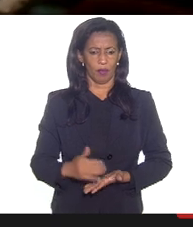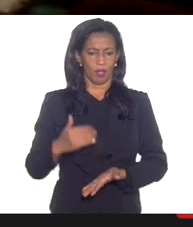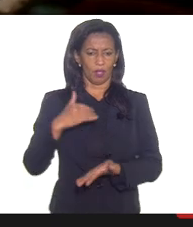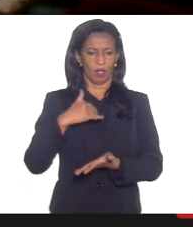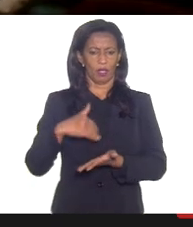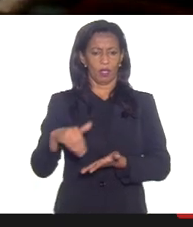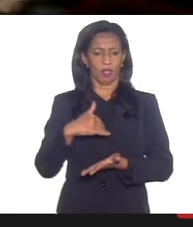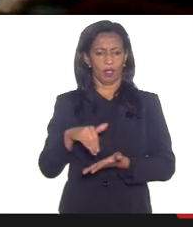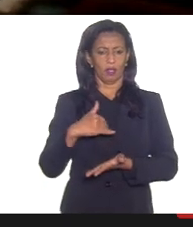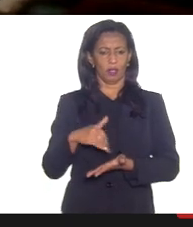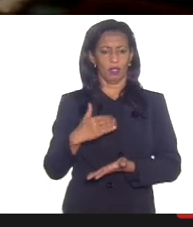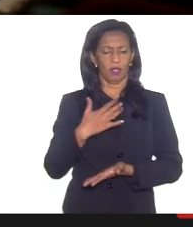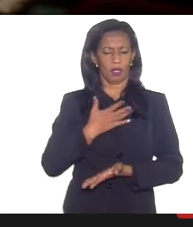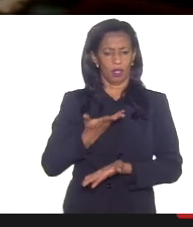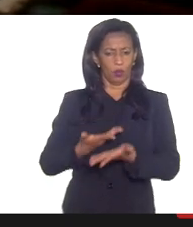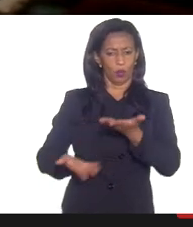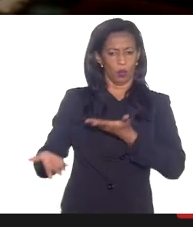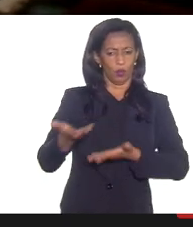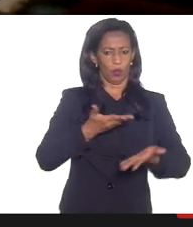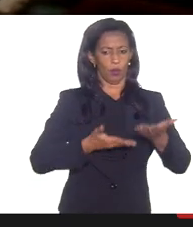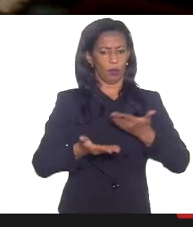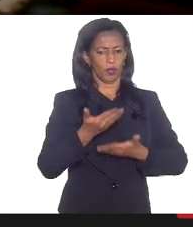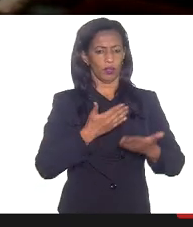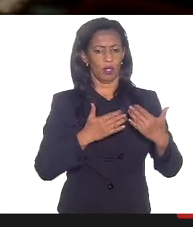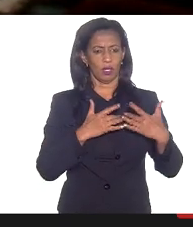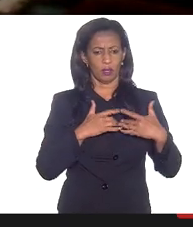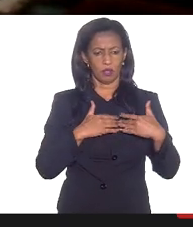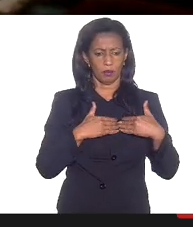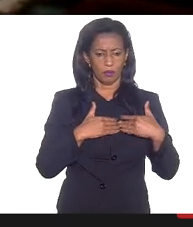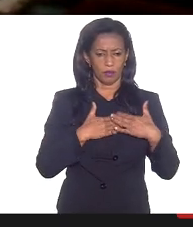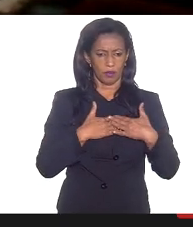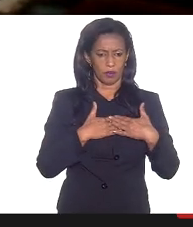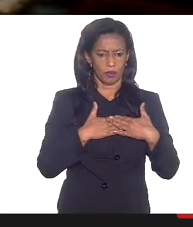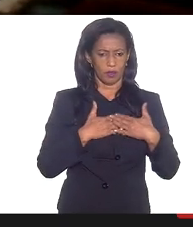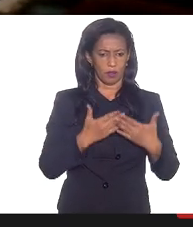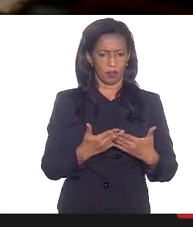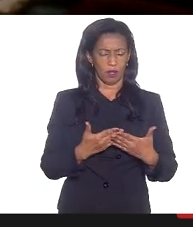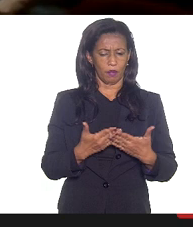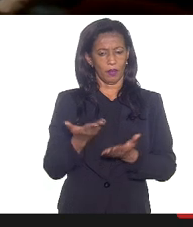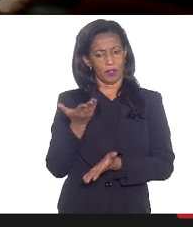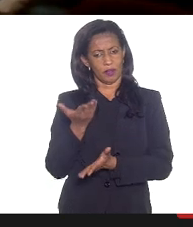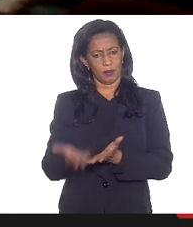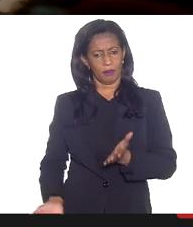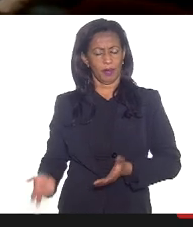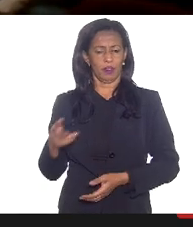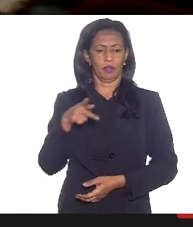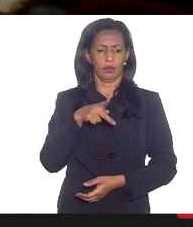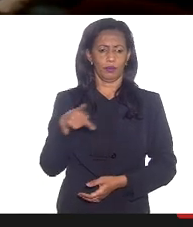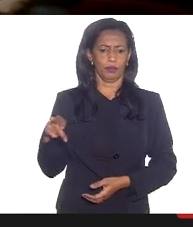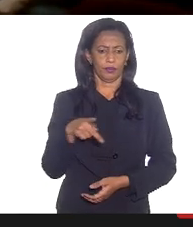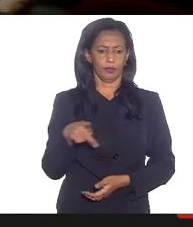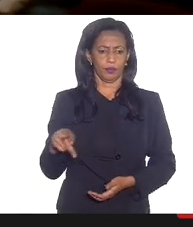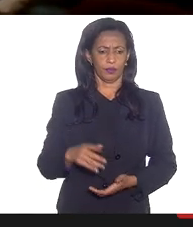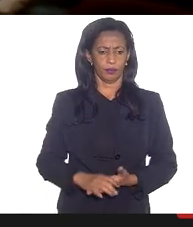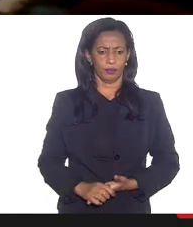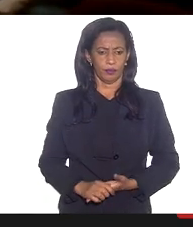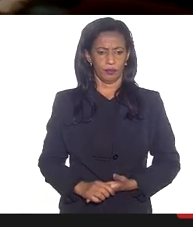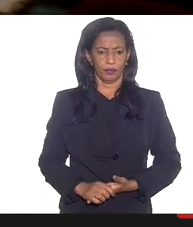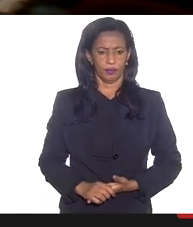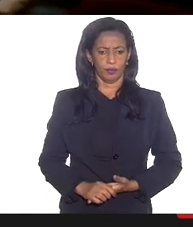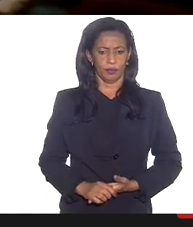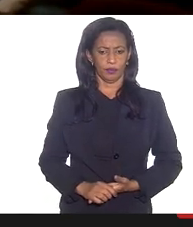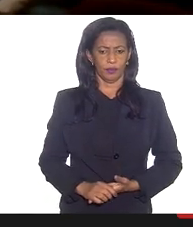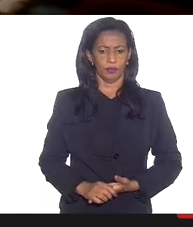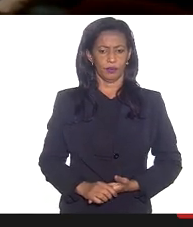secretaria, gostaria de compartilhar os sentimentos por essa perda do professor.